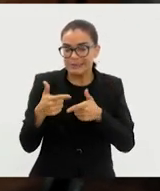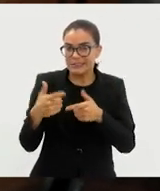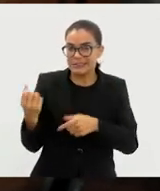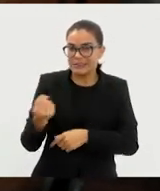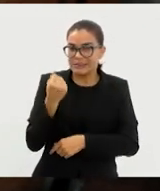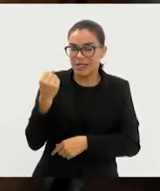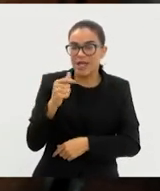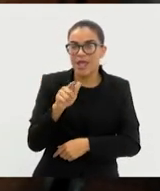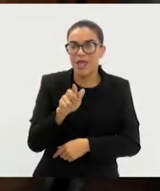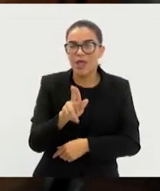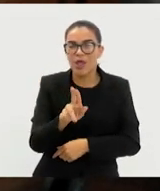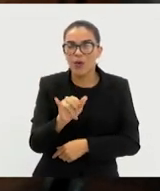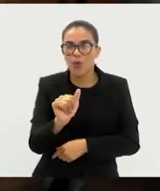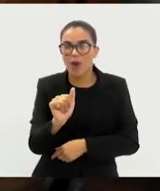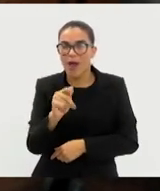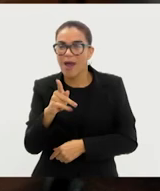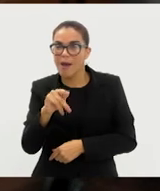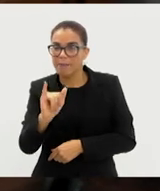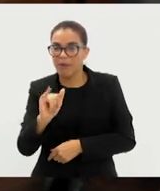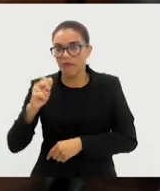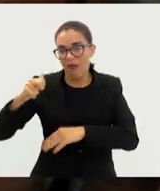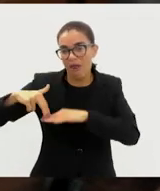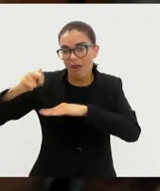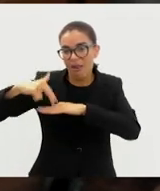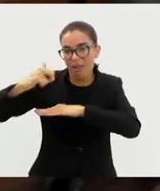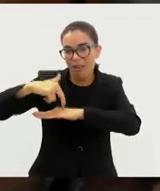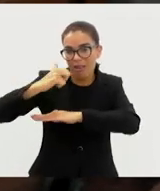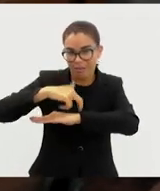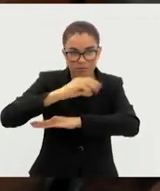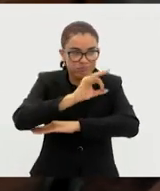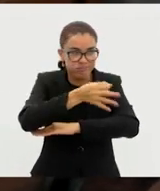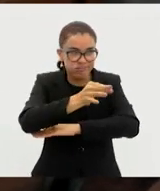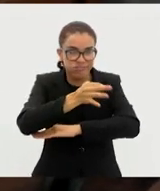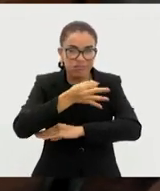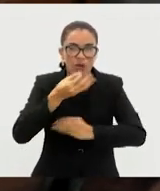é vizinho dele, ele vai a pé até lá, né? E as